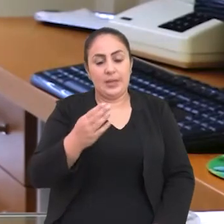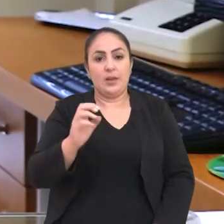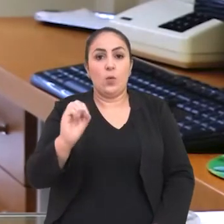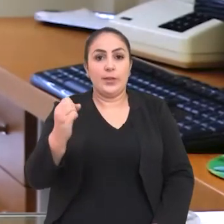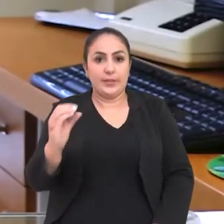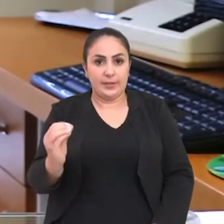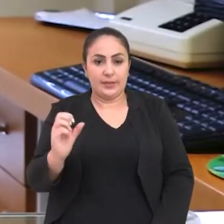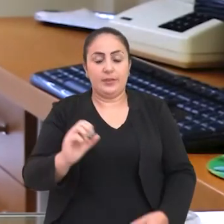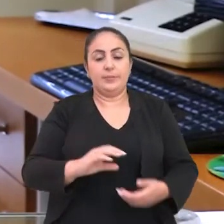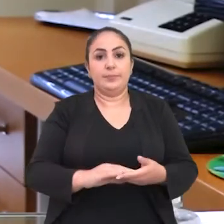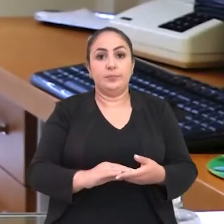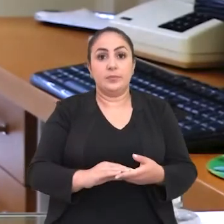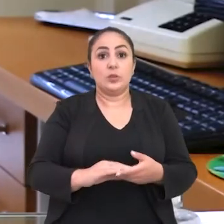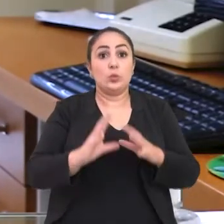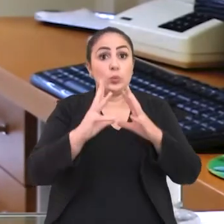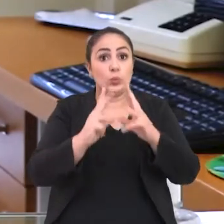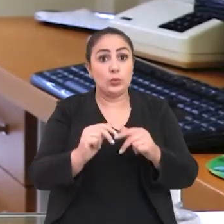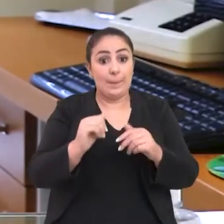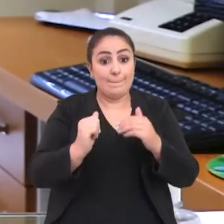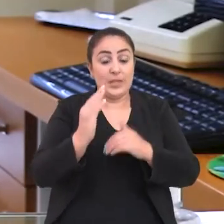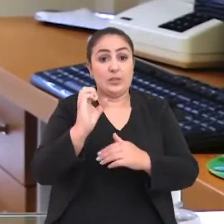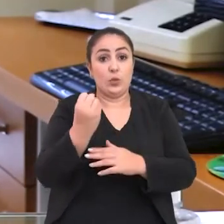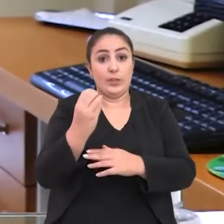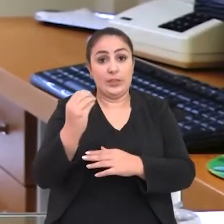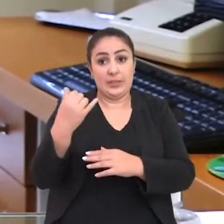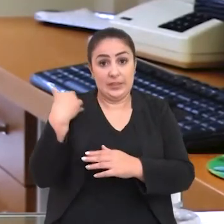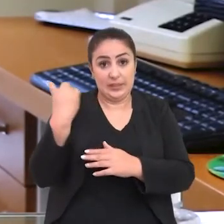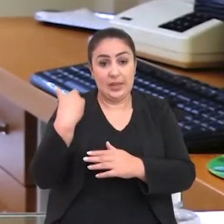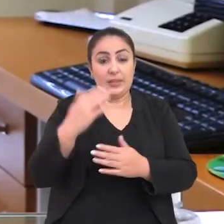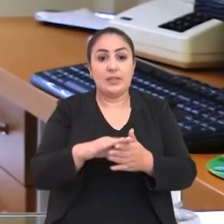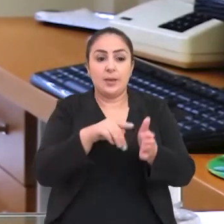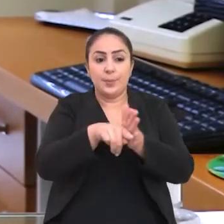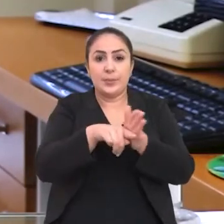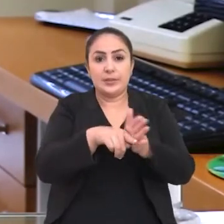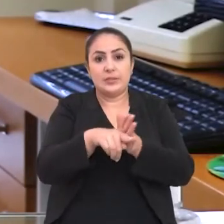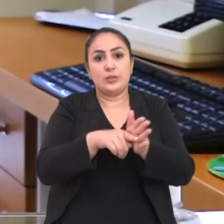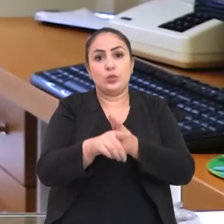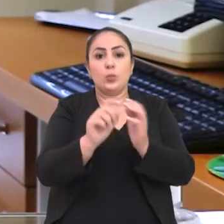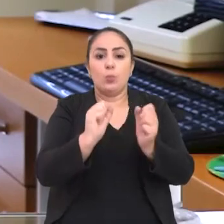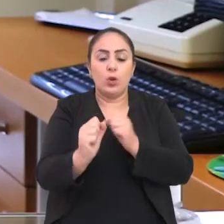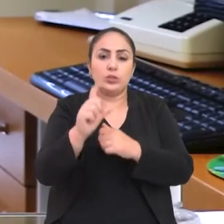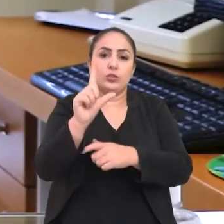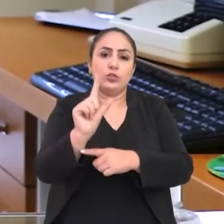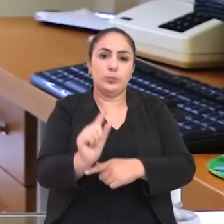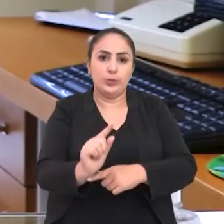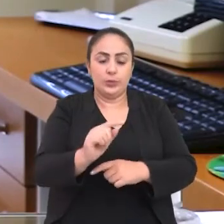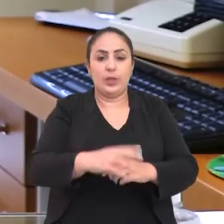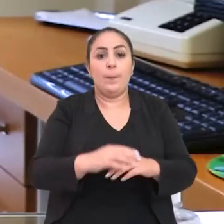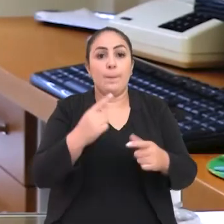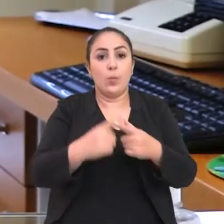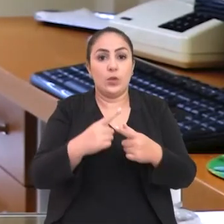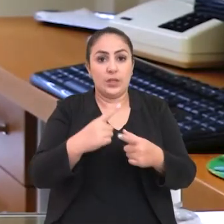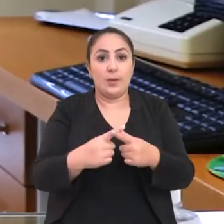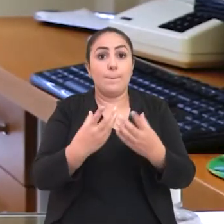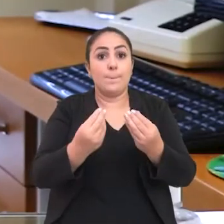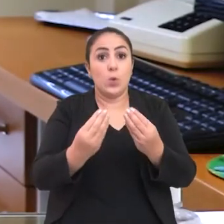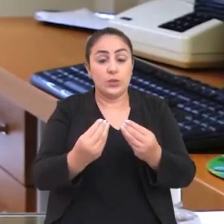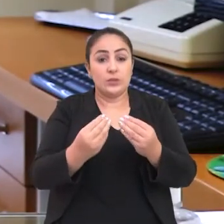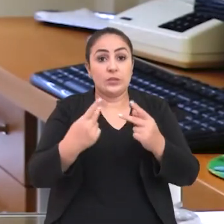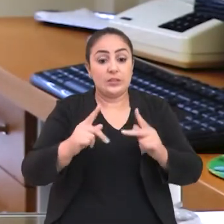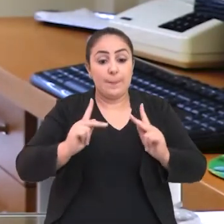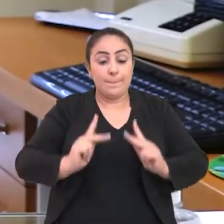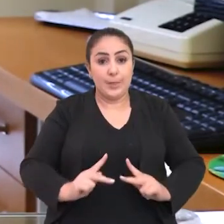70, 5,5, 80. A partir dos 80 anos, então, esse rastreio poderia ser diminuído,